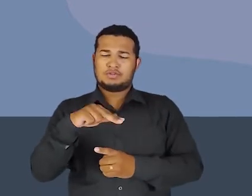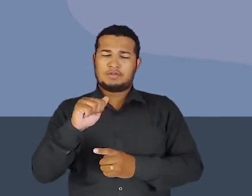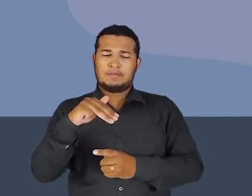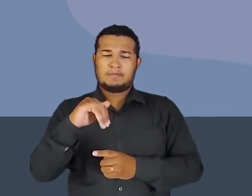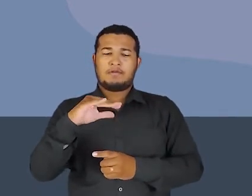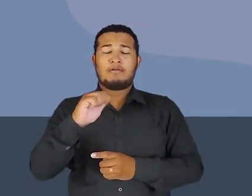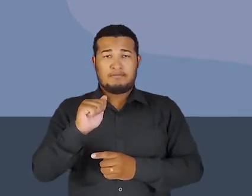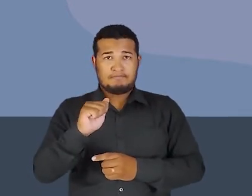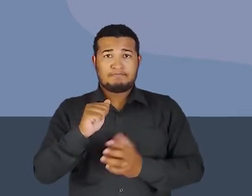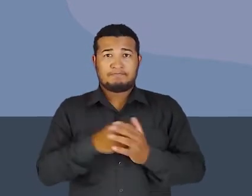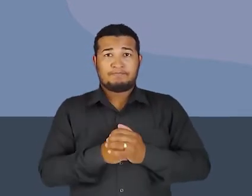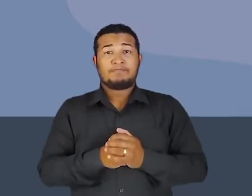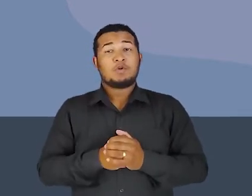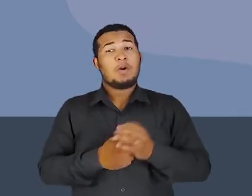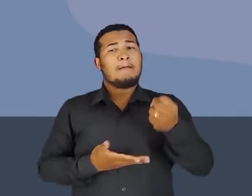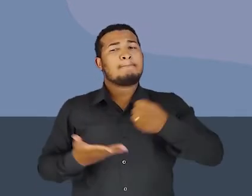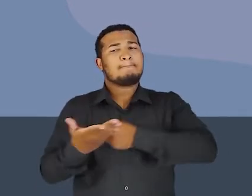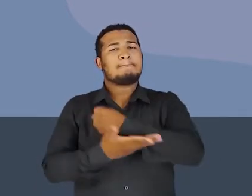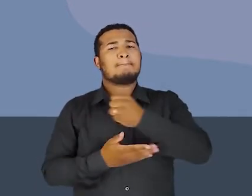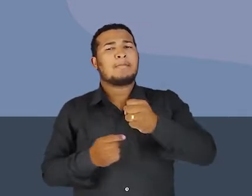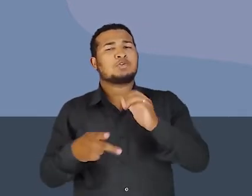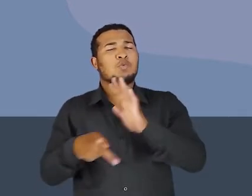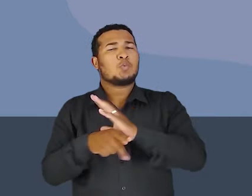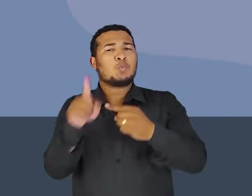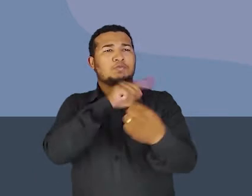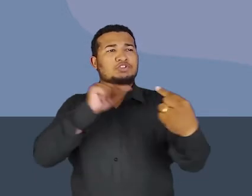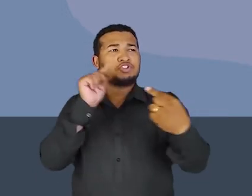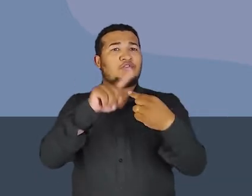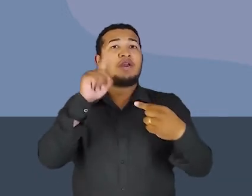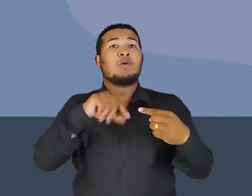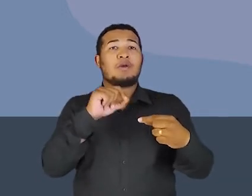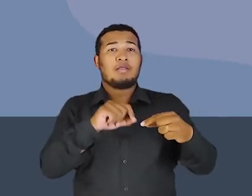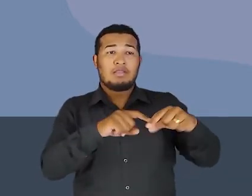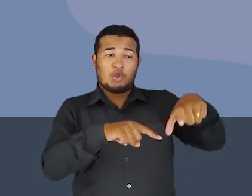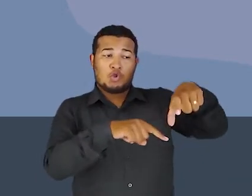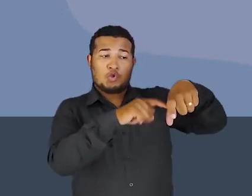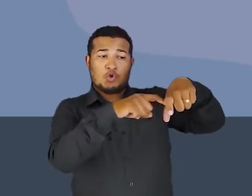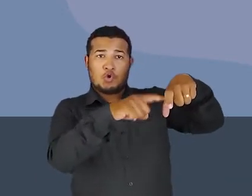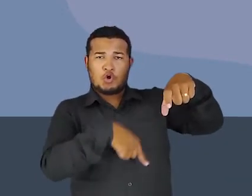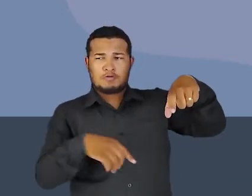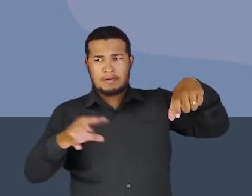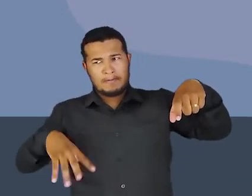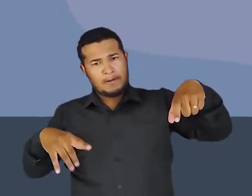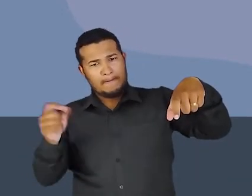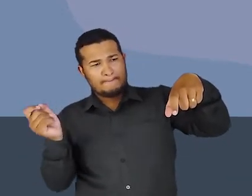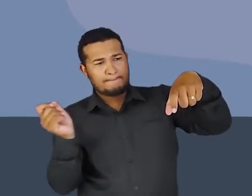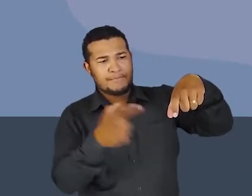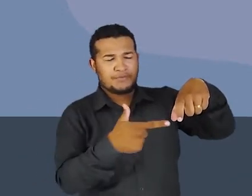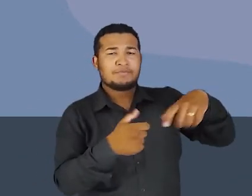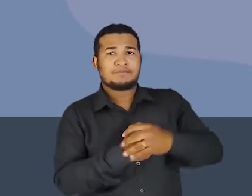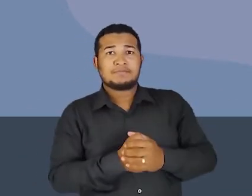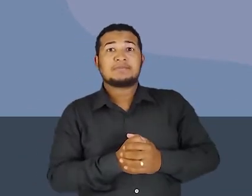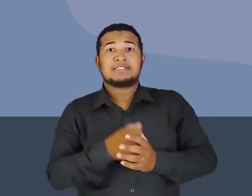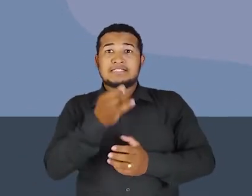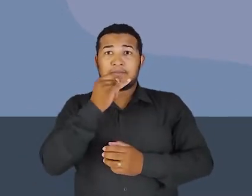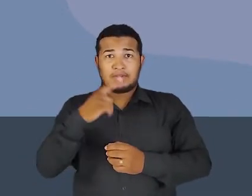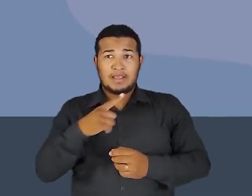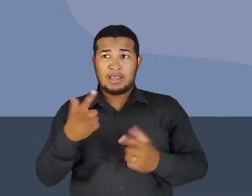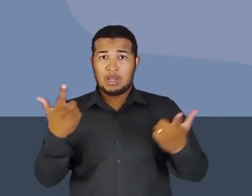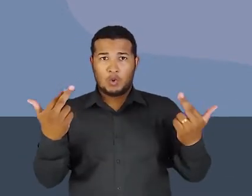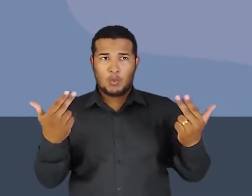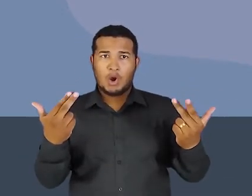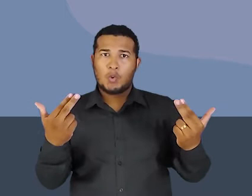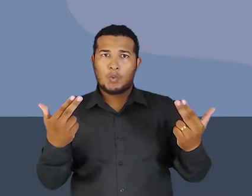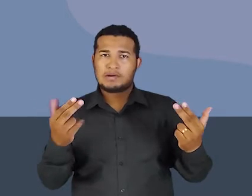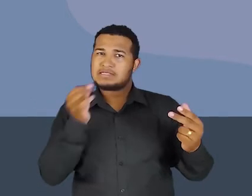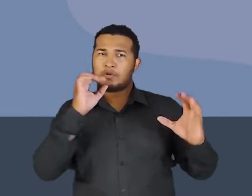básico do handebol é acertar a bola no gol do adversário. Se o jogo terminar empatado, jogue-se a prorrogação,